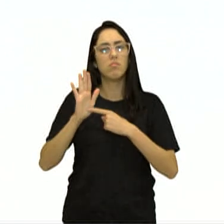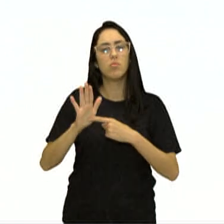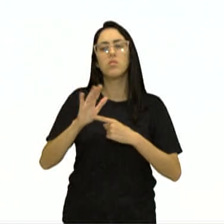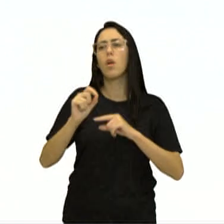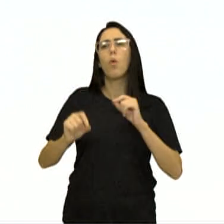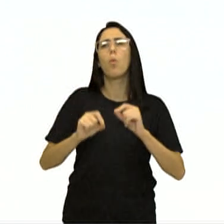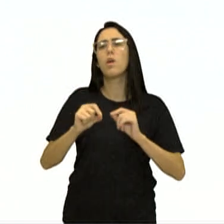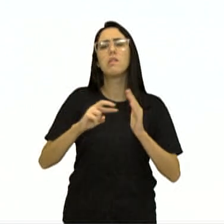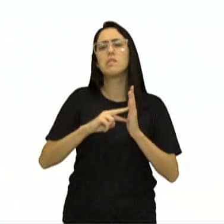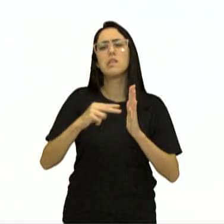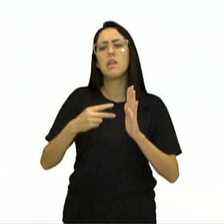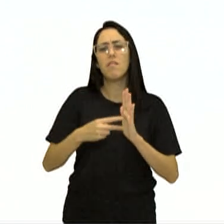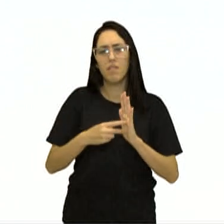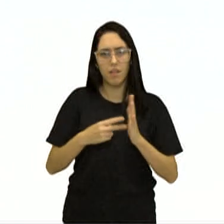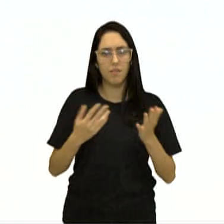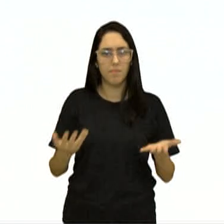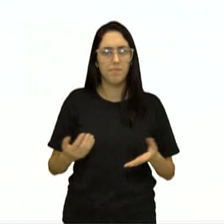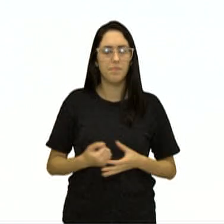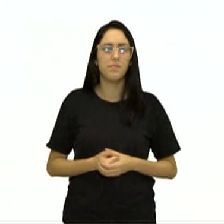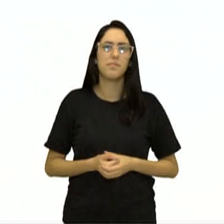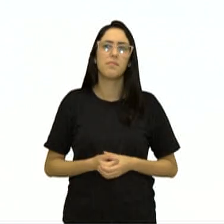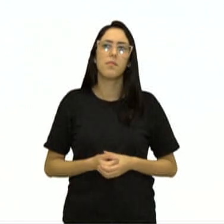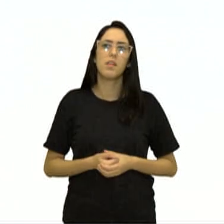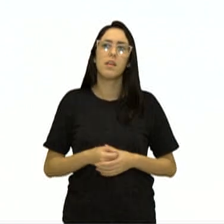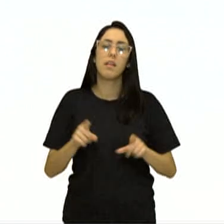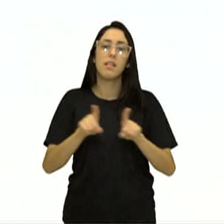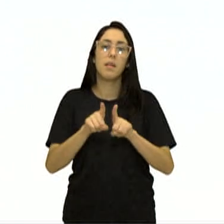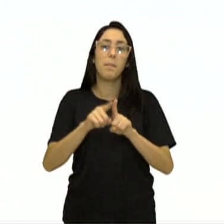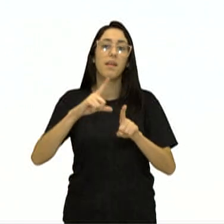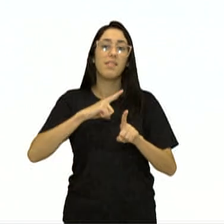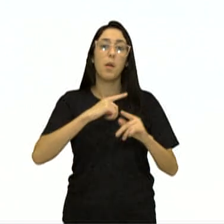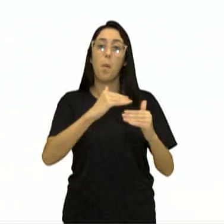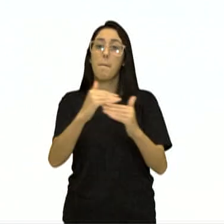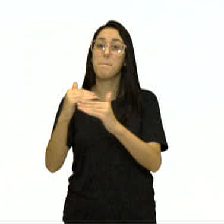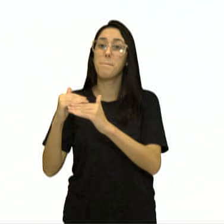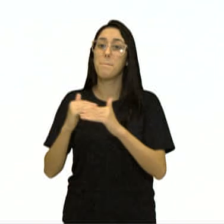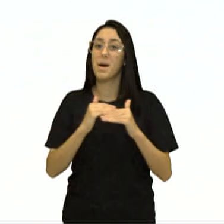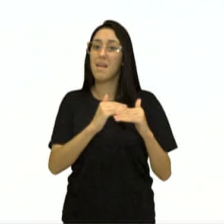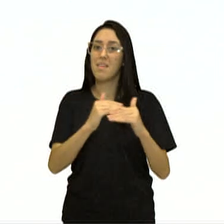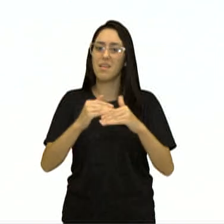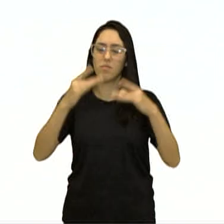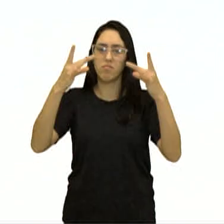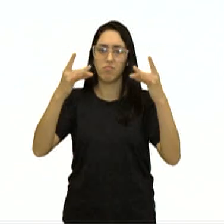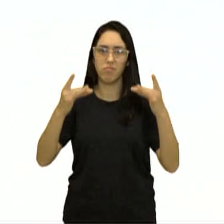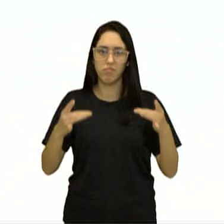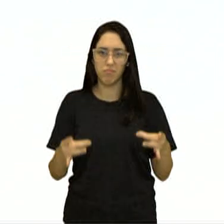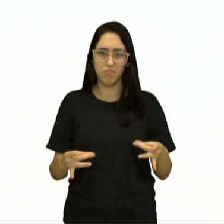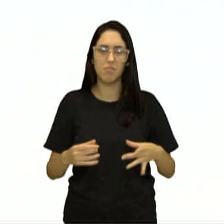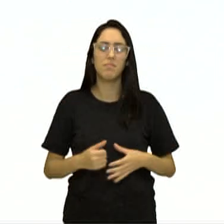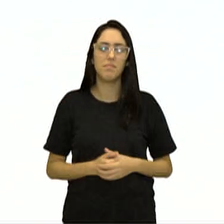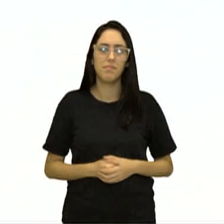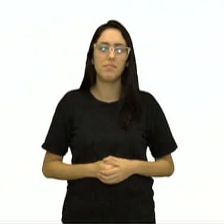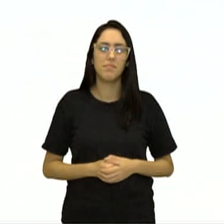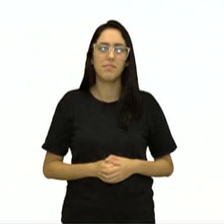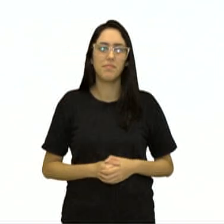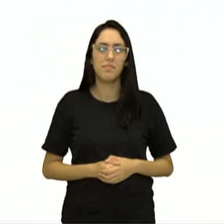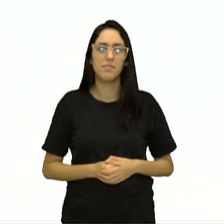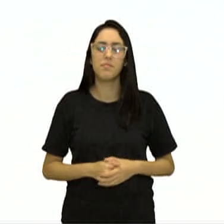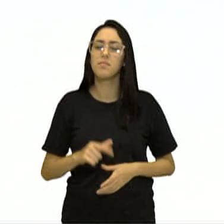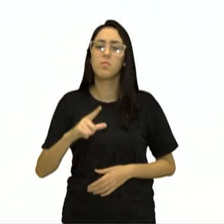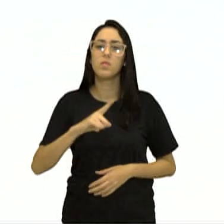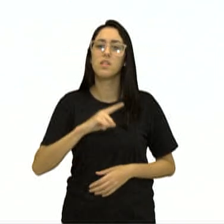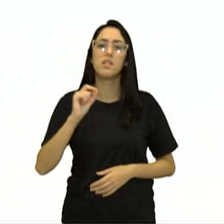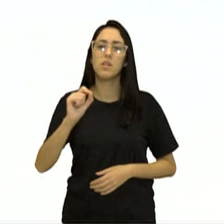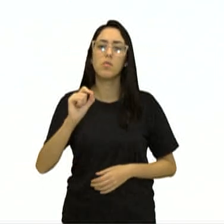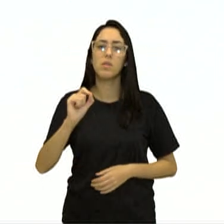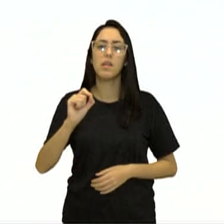tal coisa? Vai aparecer. Então, há um padrão descritivo da obra de referência, normalmente traz mais